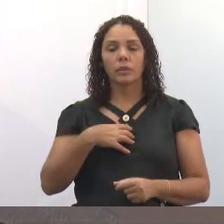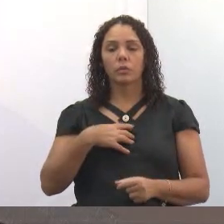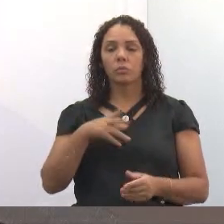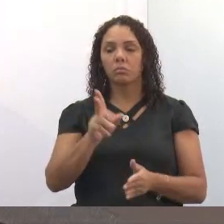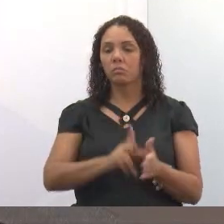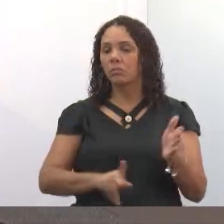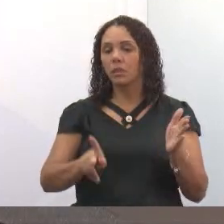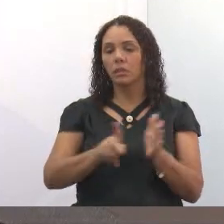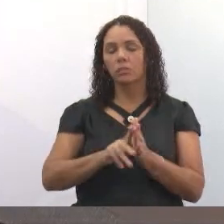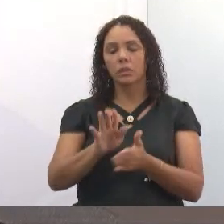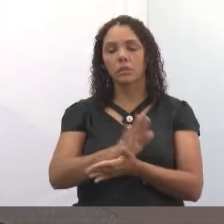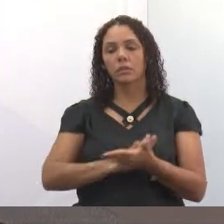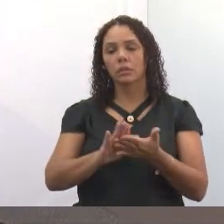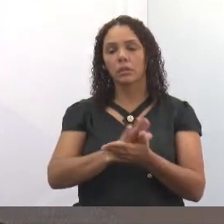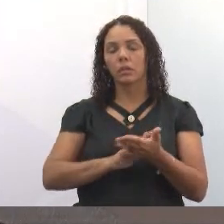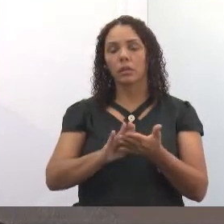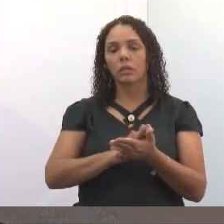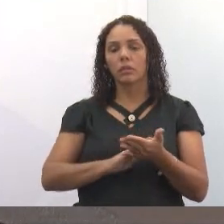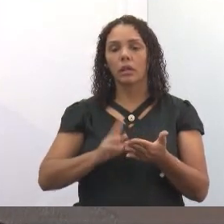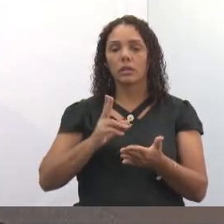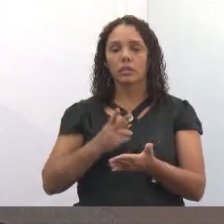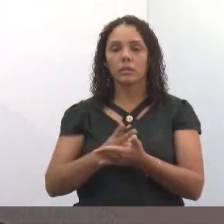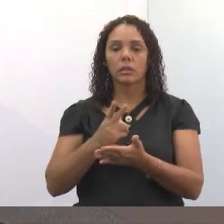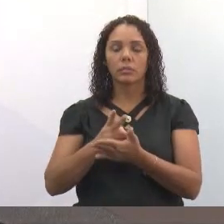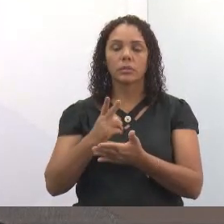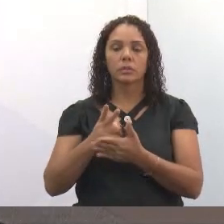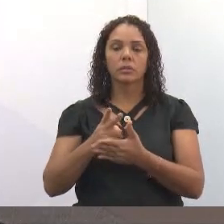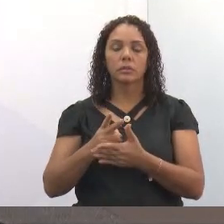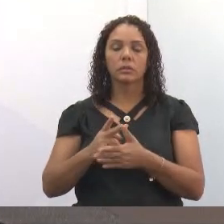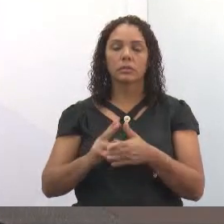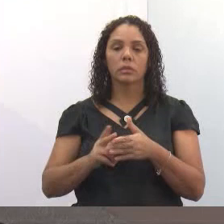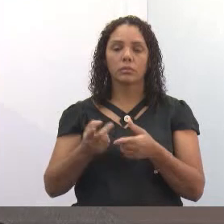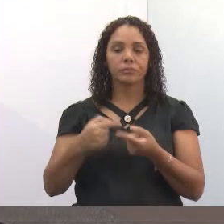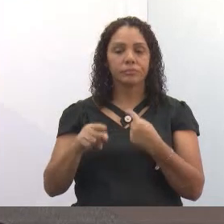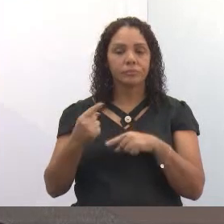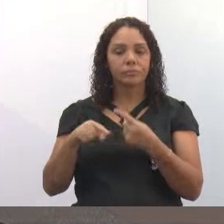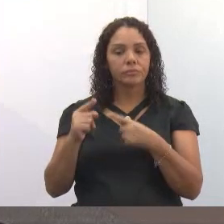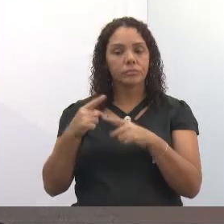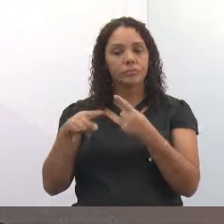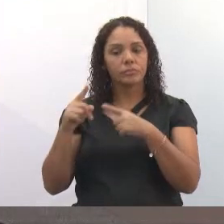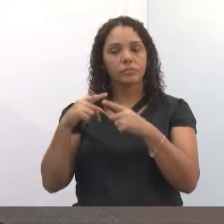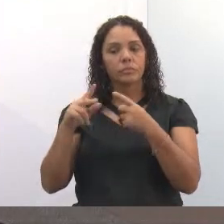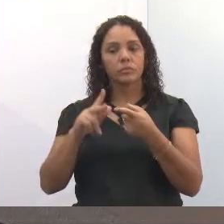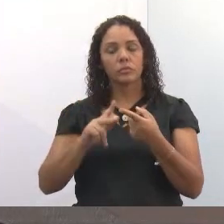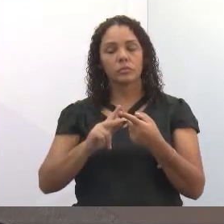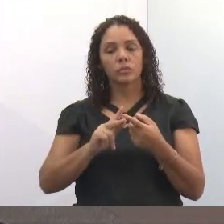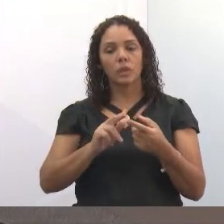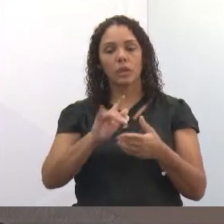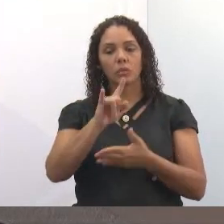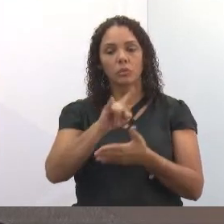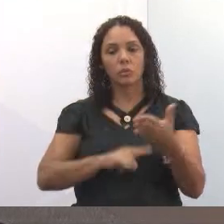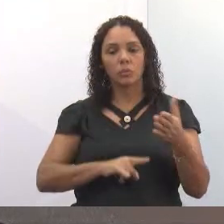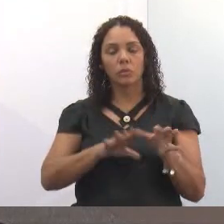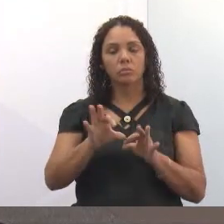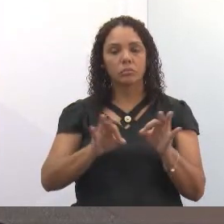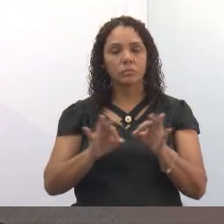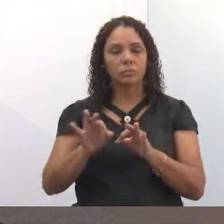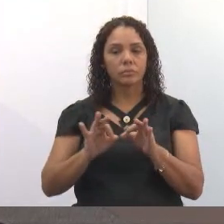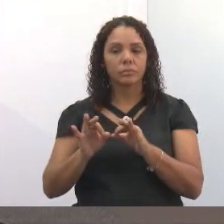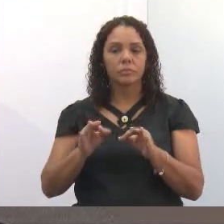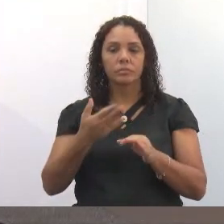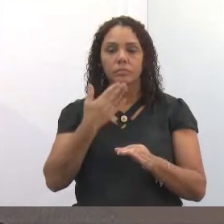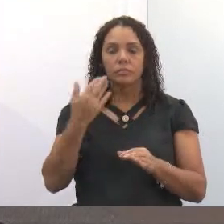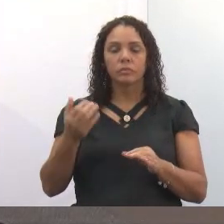lá, os trabalhos não pararam. A regularização avançou núcleo após núcleo, atingindo-se as marcas de